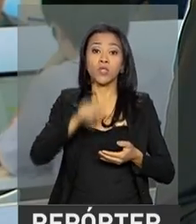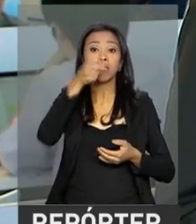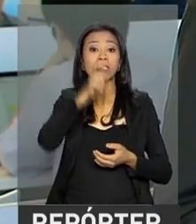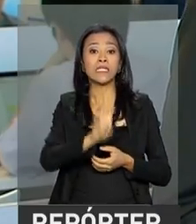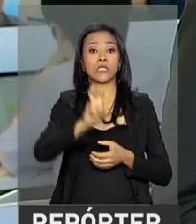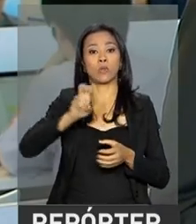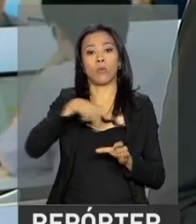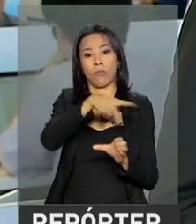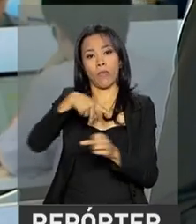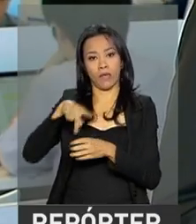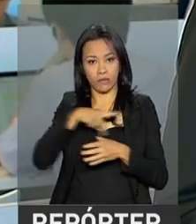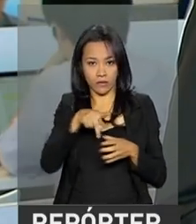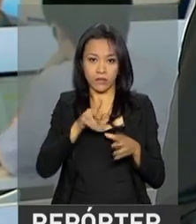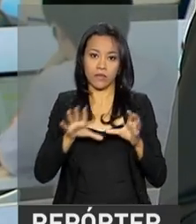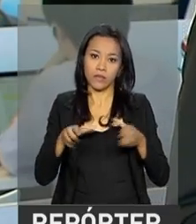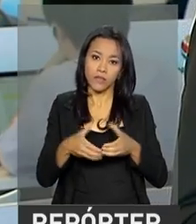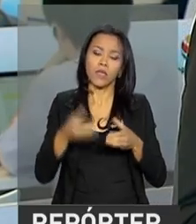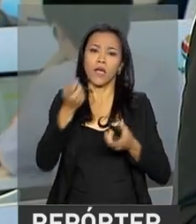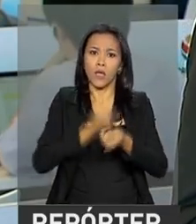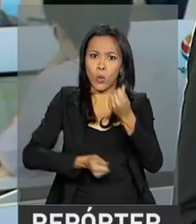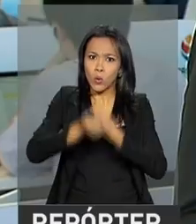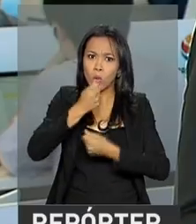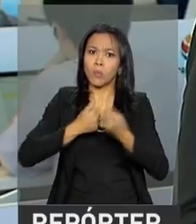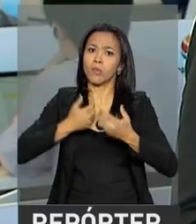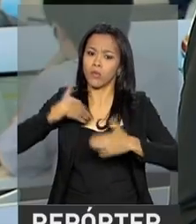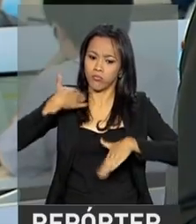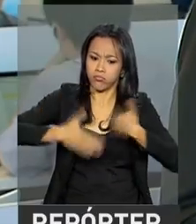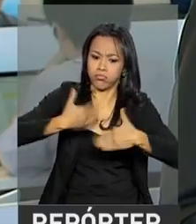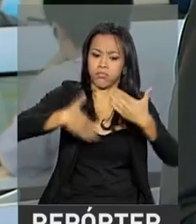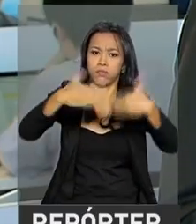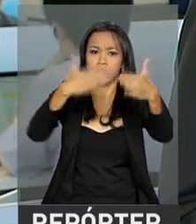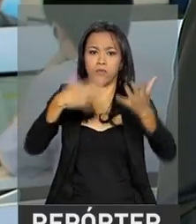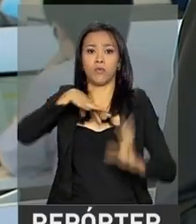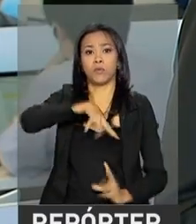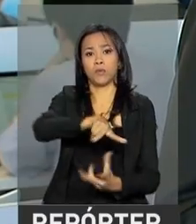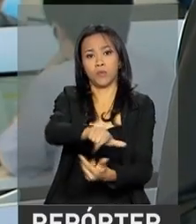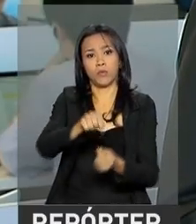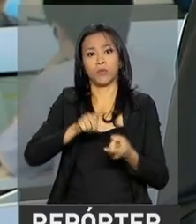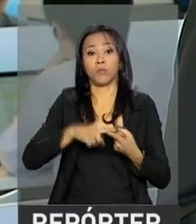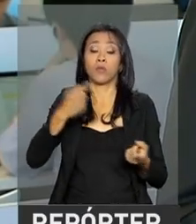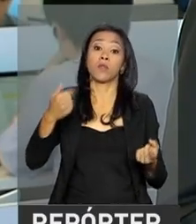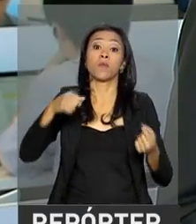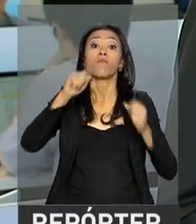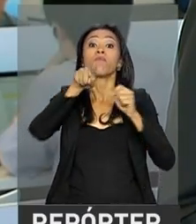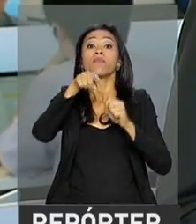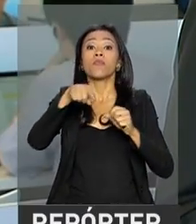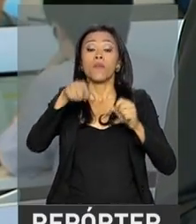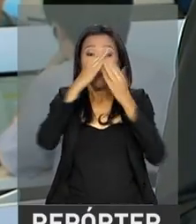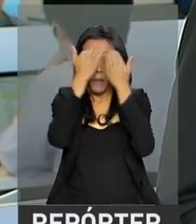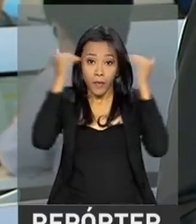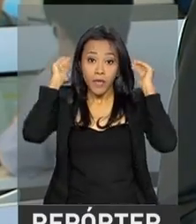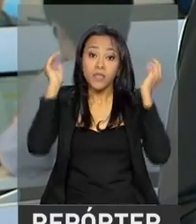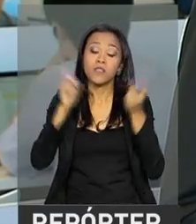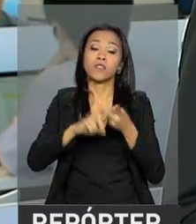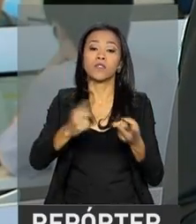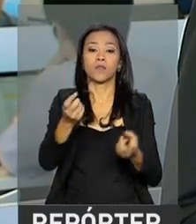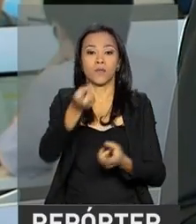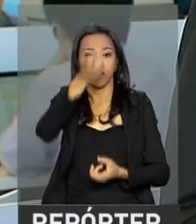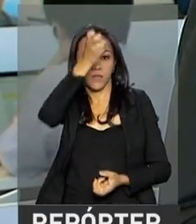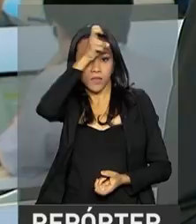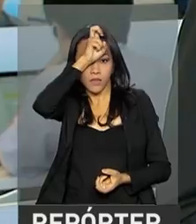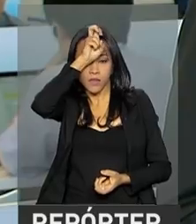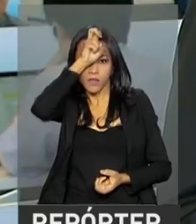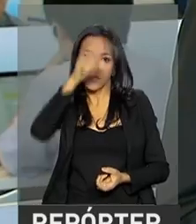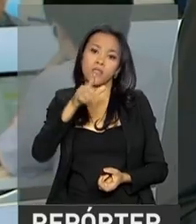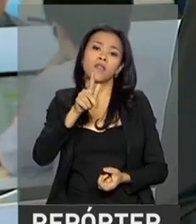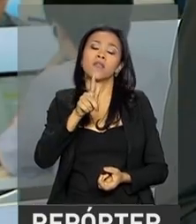as economias emergentes e em desenvolvimento. Foram eles México, da América Latina, Egito e Guiné, da